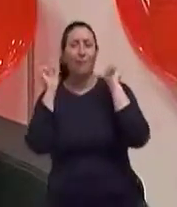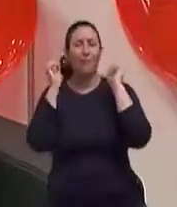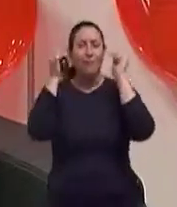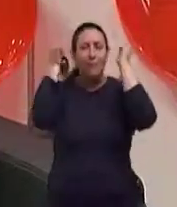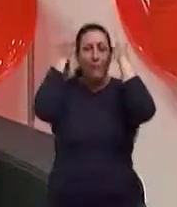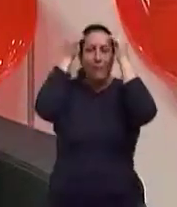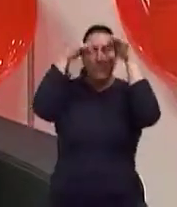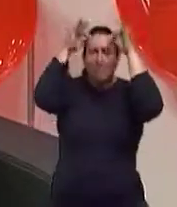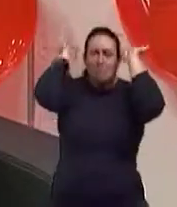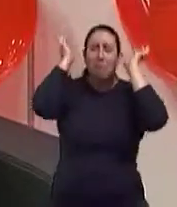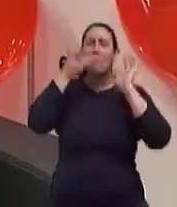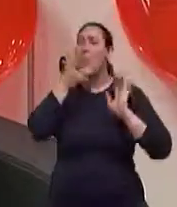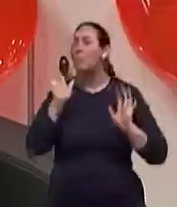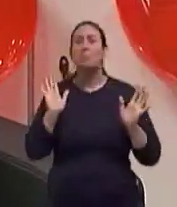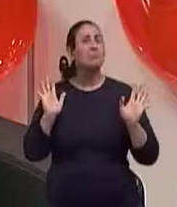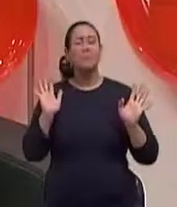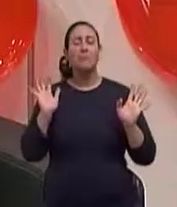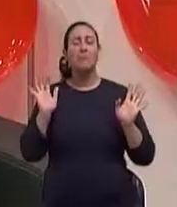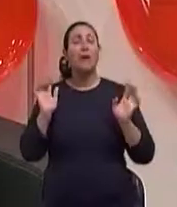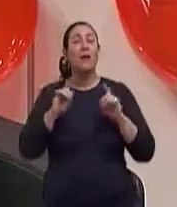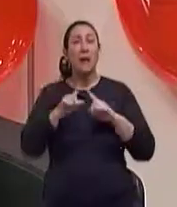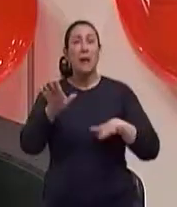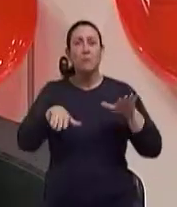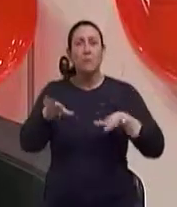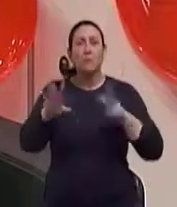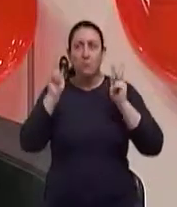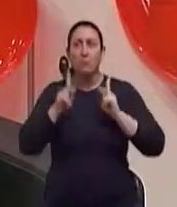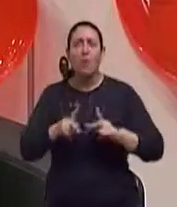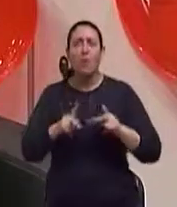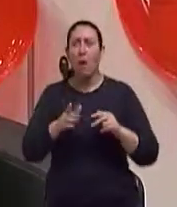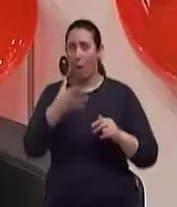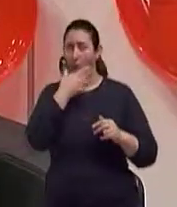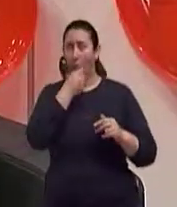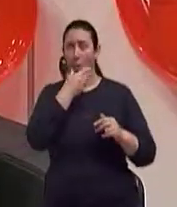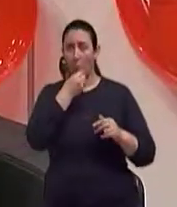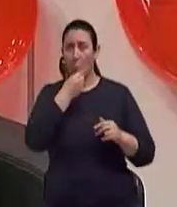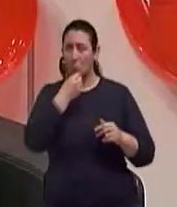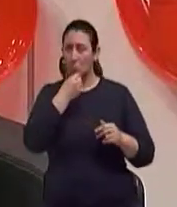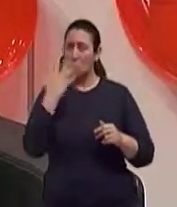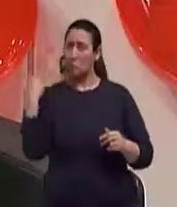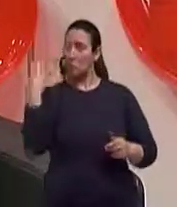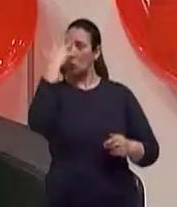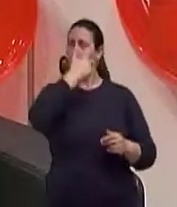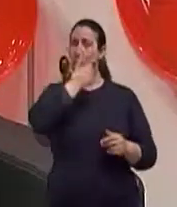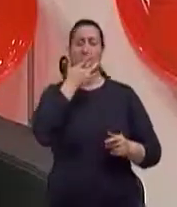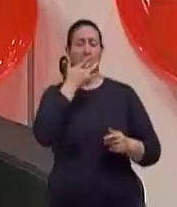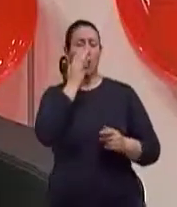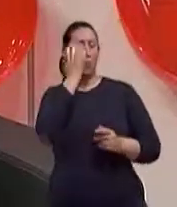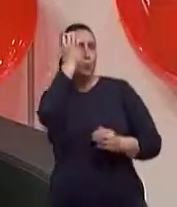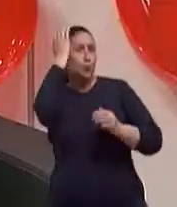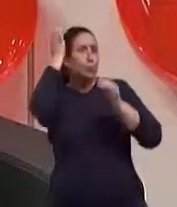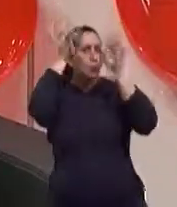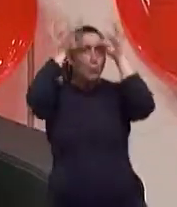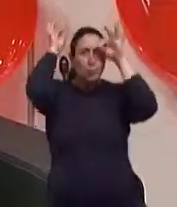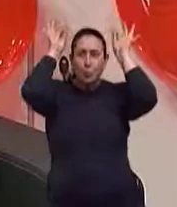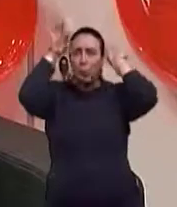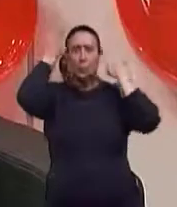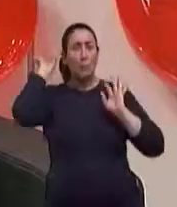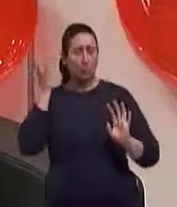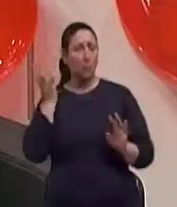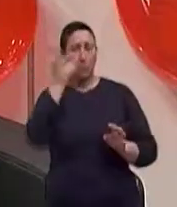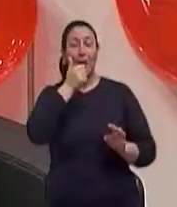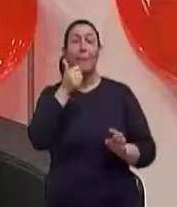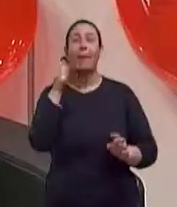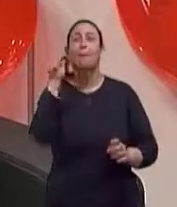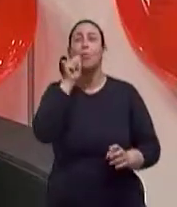aparecer um fiozinho branco né e a gente às vezes diz os homens ficam muito mais bonitos grisalhos do que as mulheres mas tem uma tendência